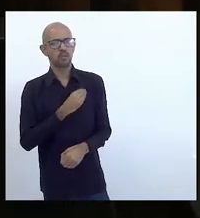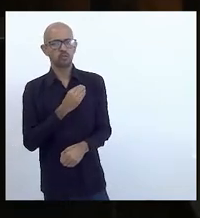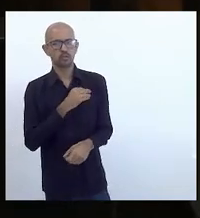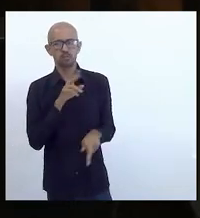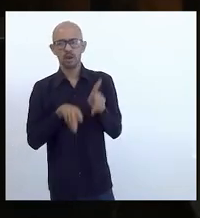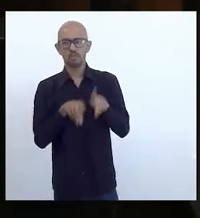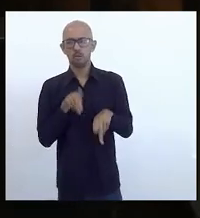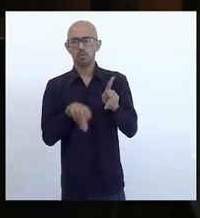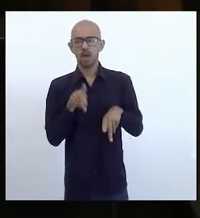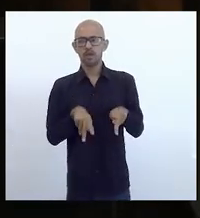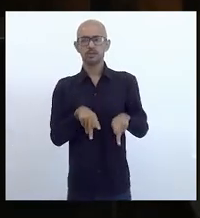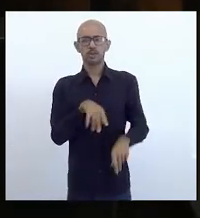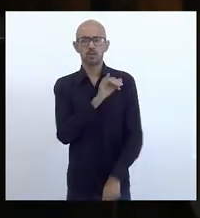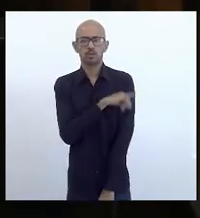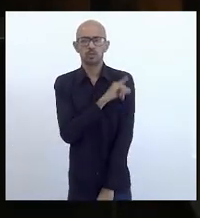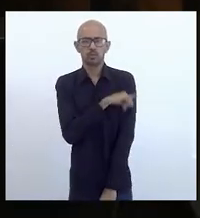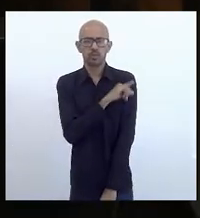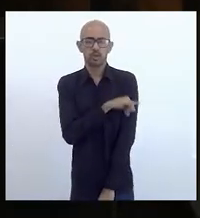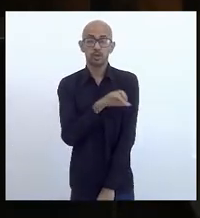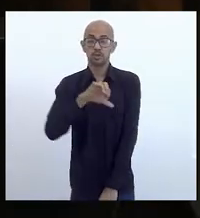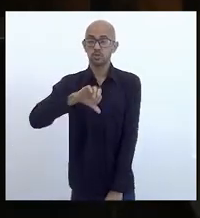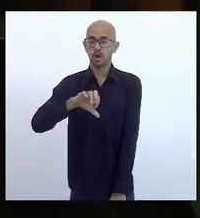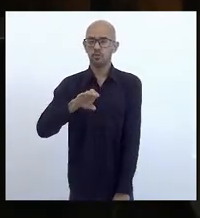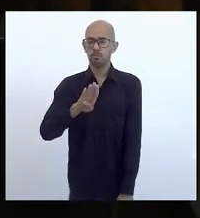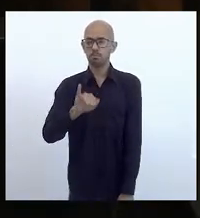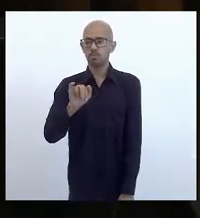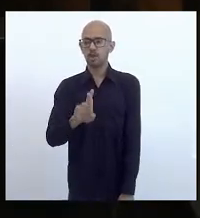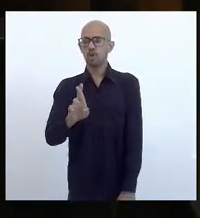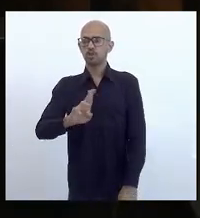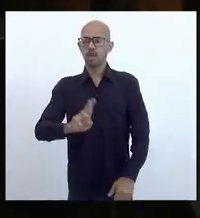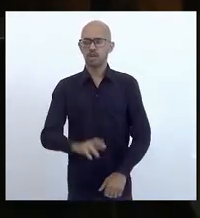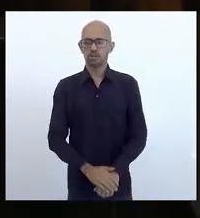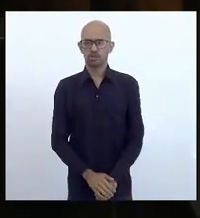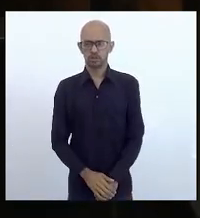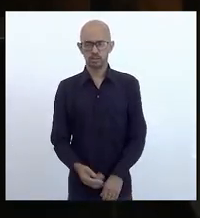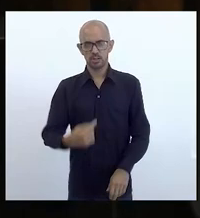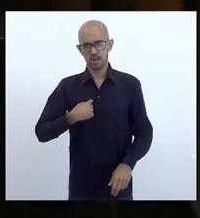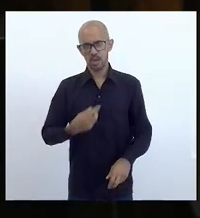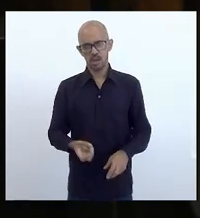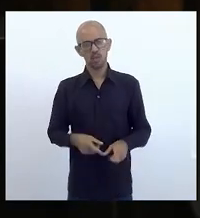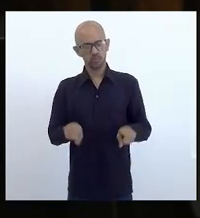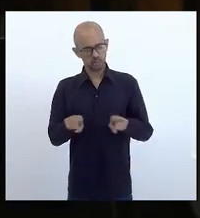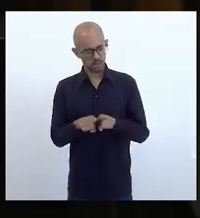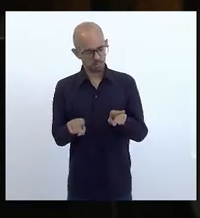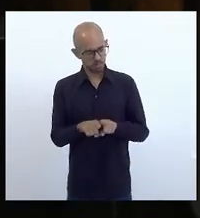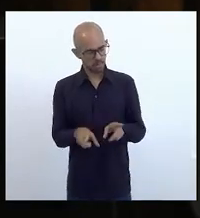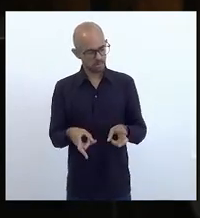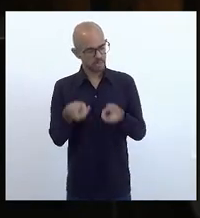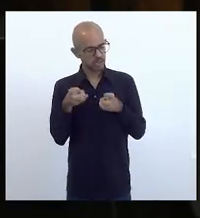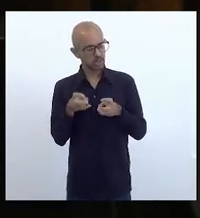renda nesses 9 bilhões de reais. E chama atenção que